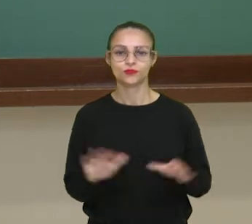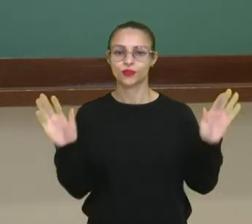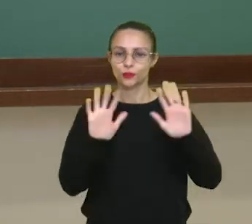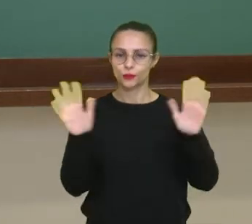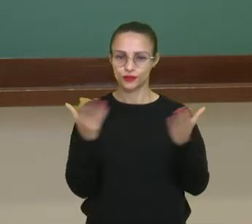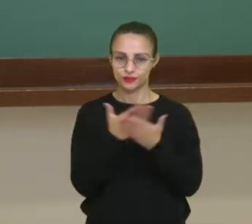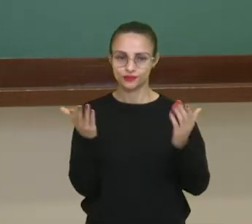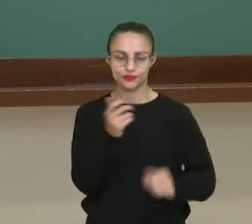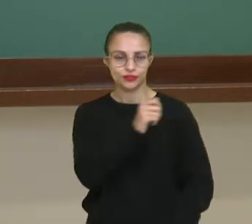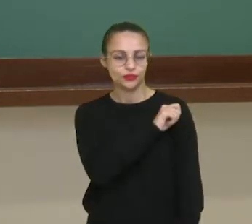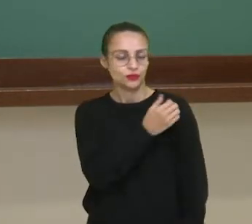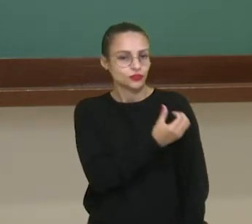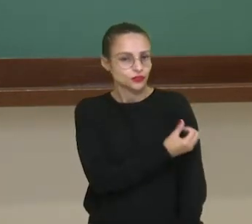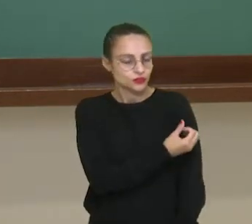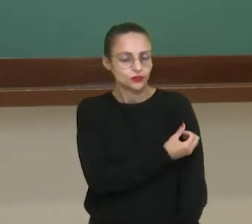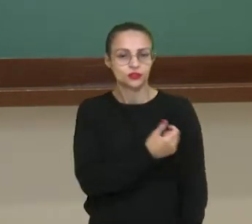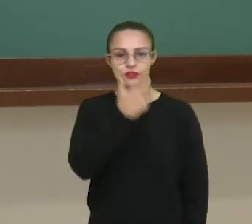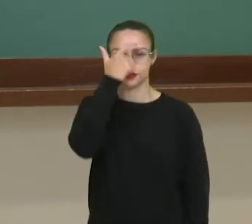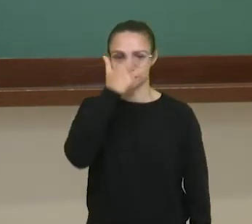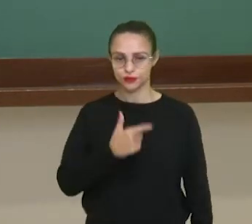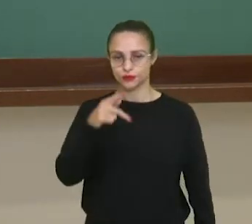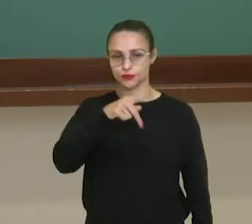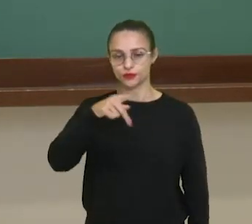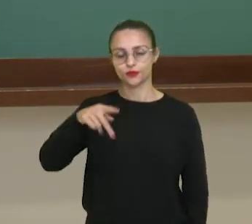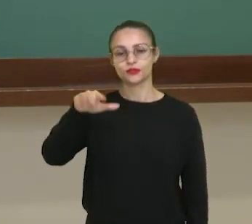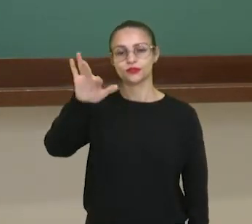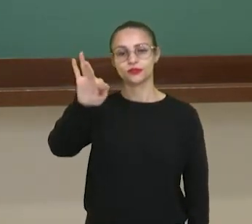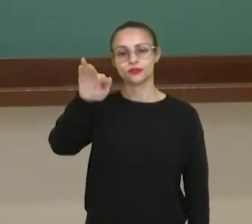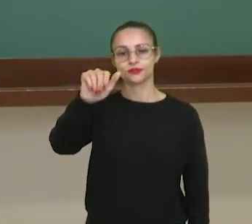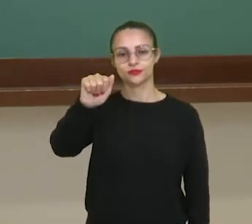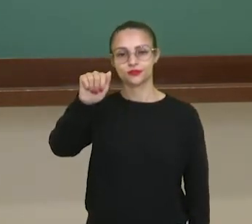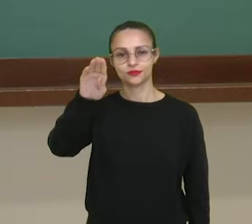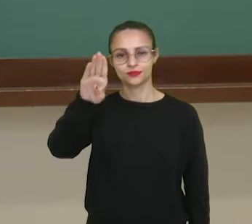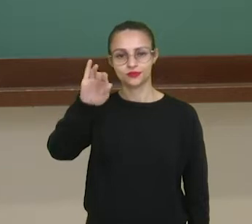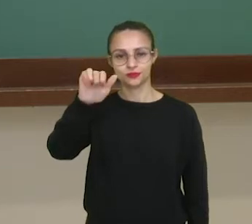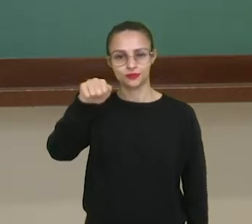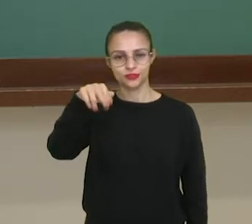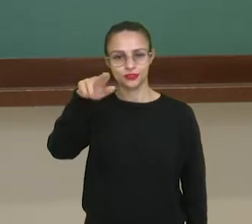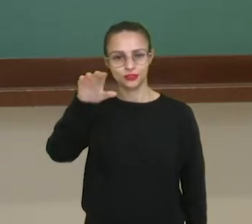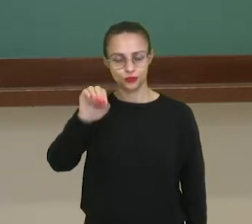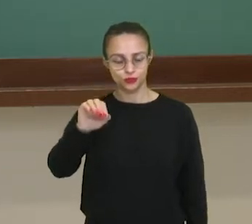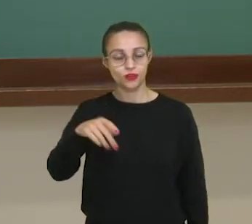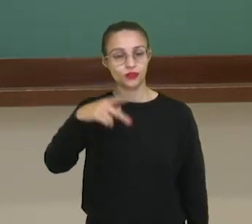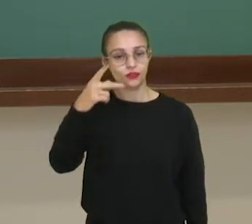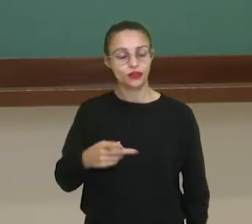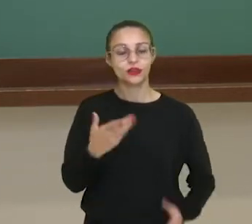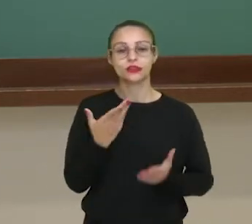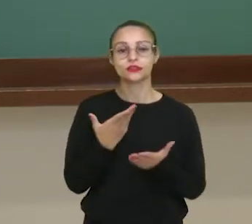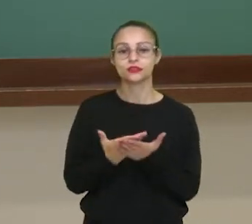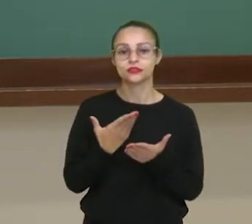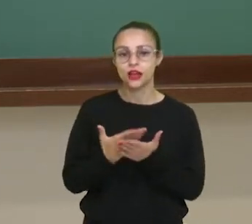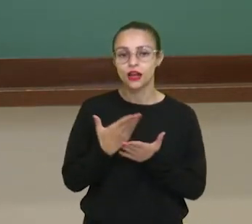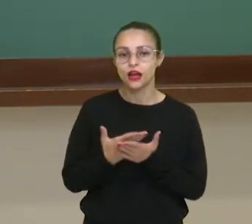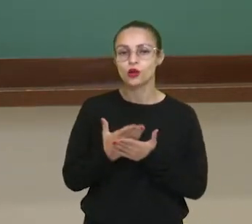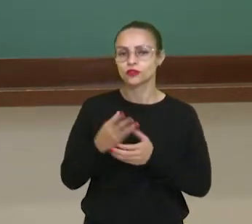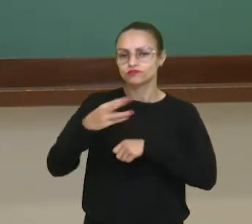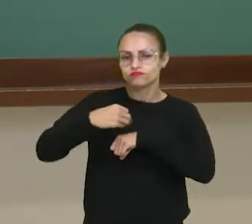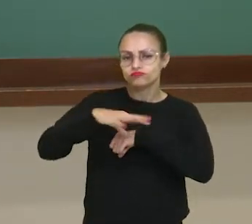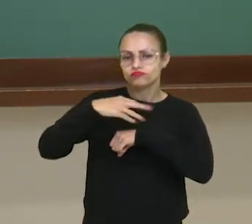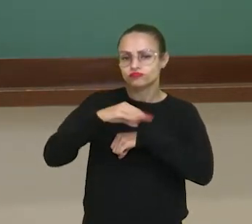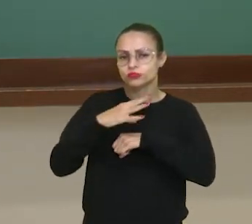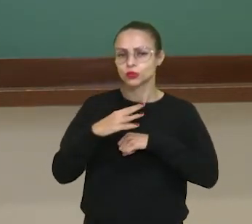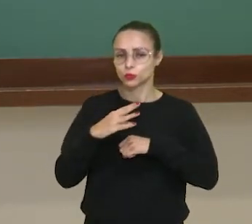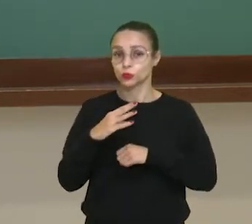Olá, estudantes do sexto ano! Aqui é o professor Fabiano e nessa aula de nivelamento nós vamos falar sobre o